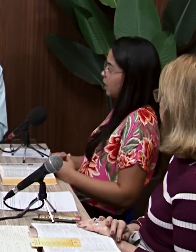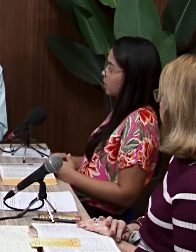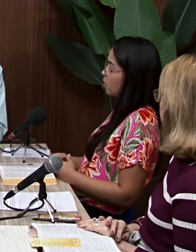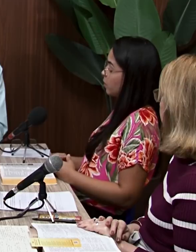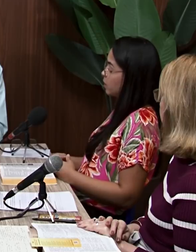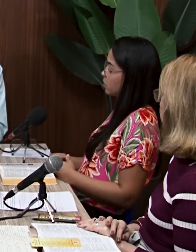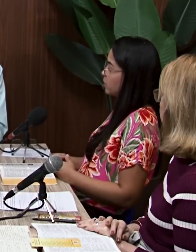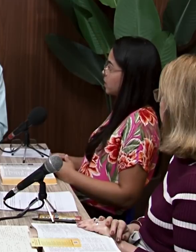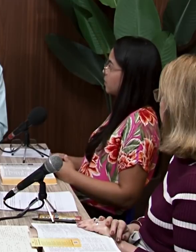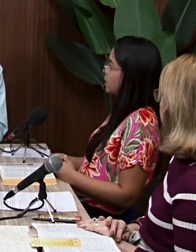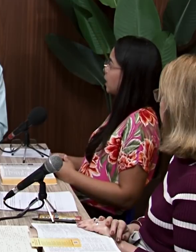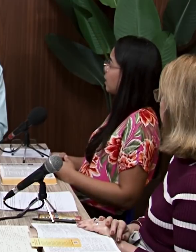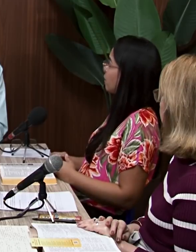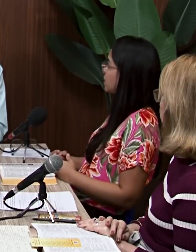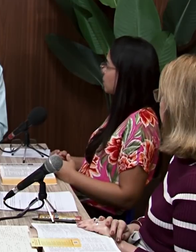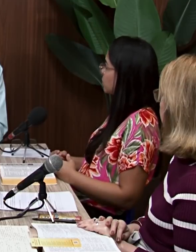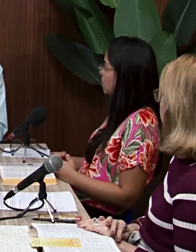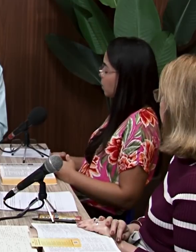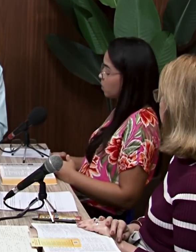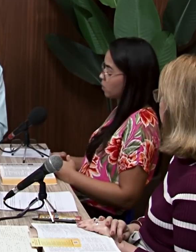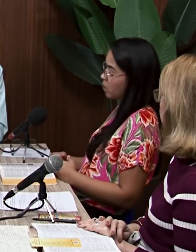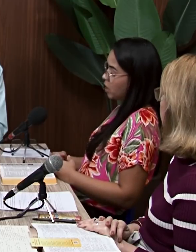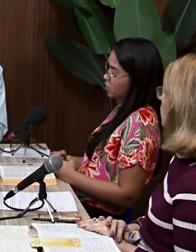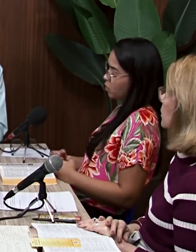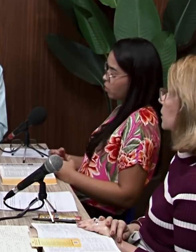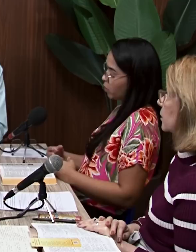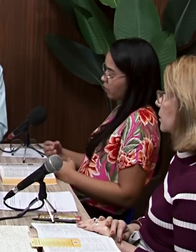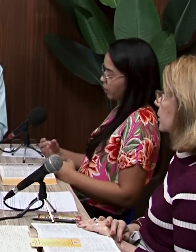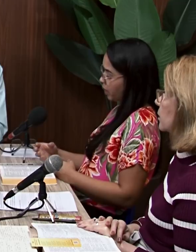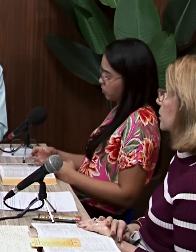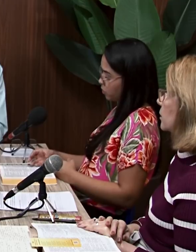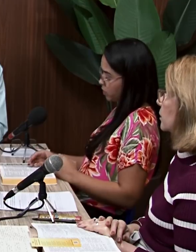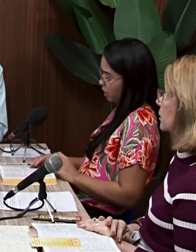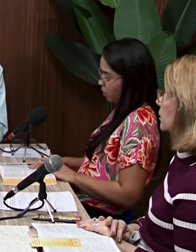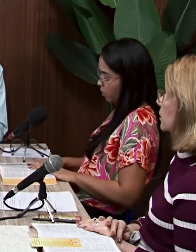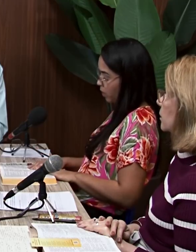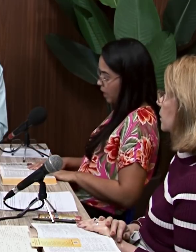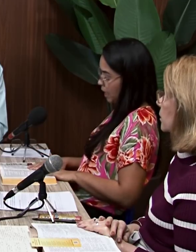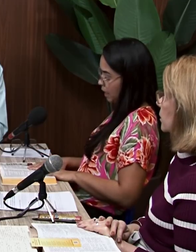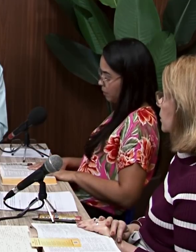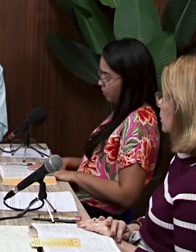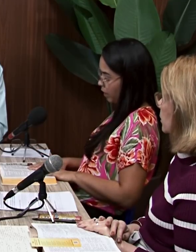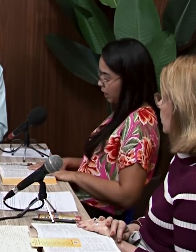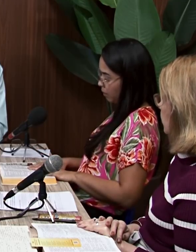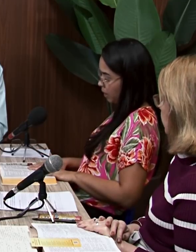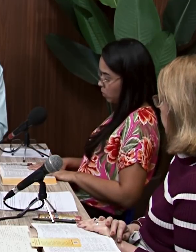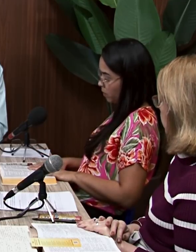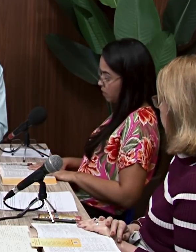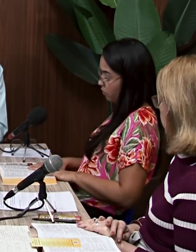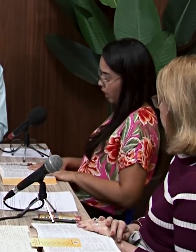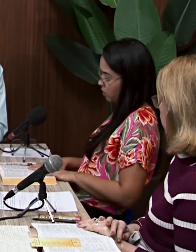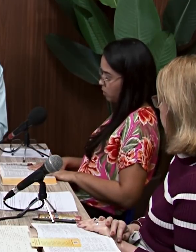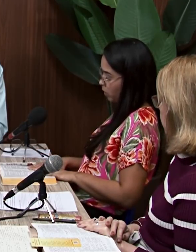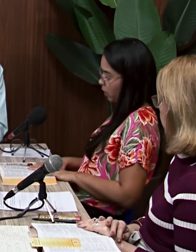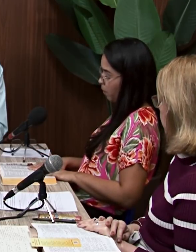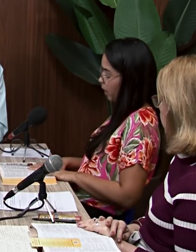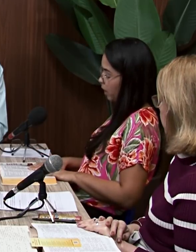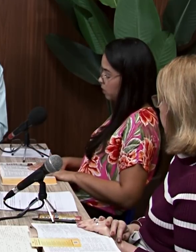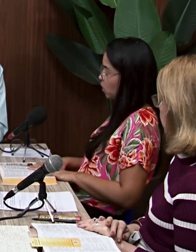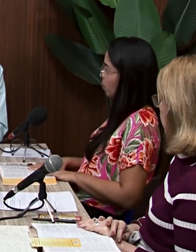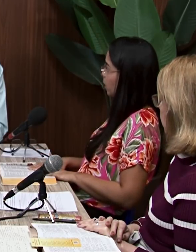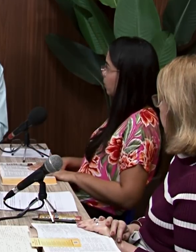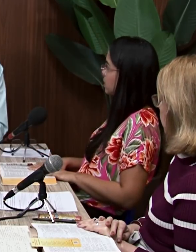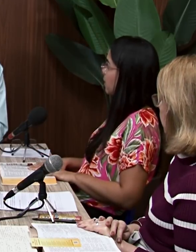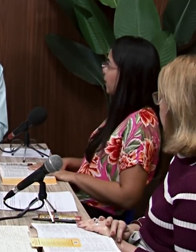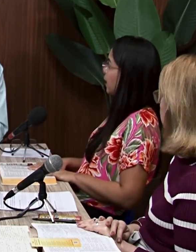exterior. E com isso nós passamos a andar na revelação do Senhor, de acordo com a vontade do Senhor. E aqui também fala também sobre as vestes se tornaram